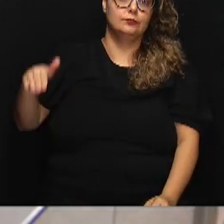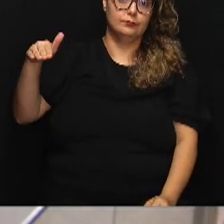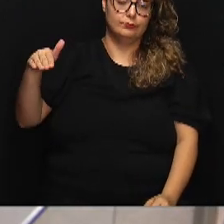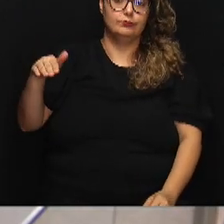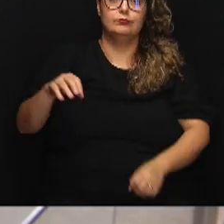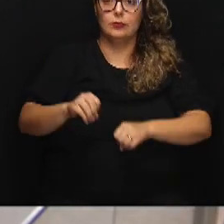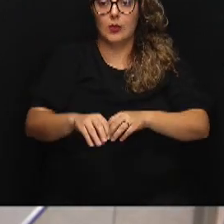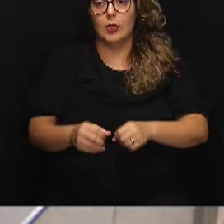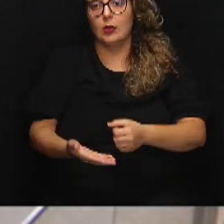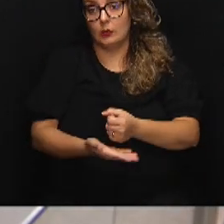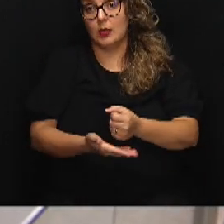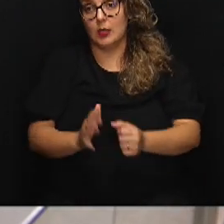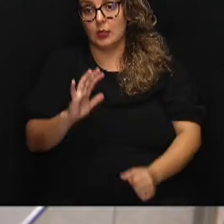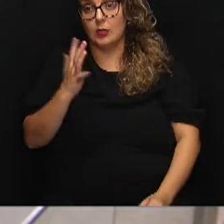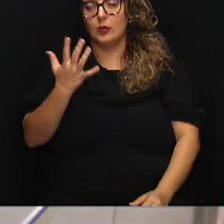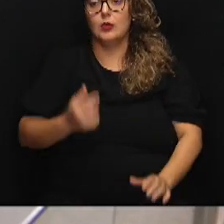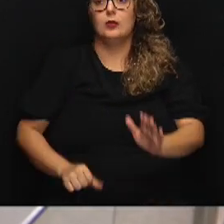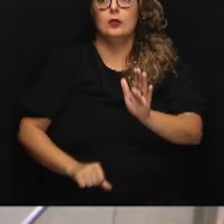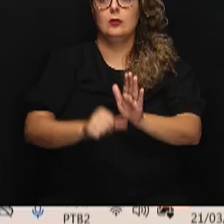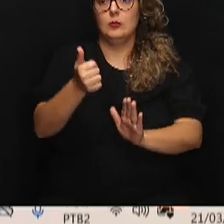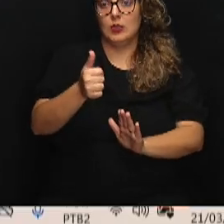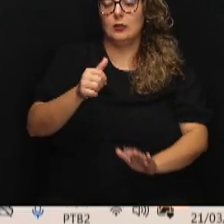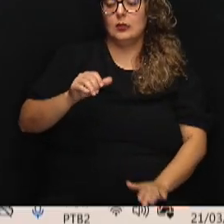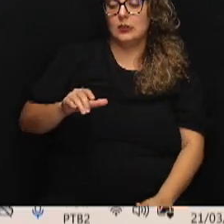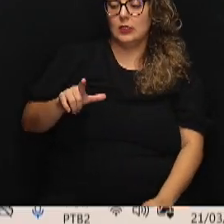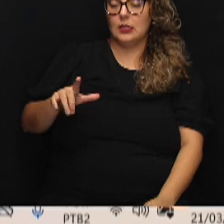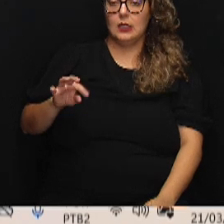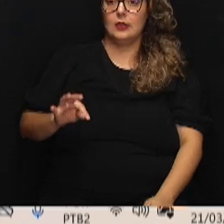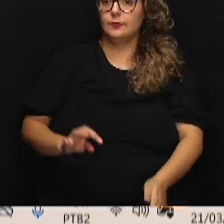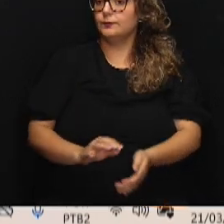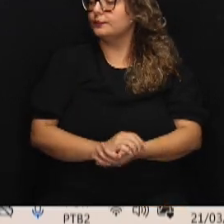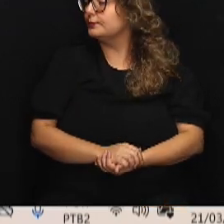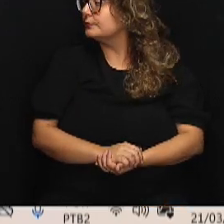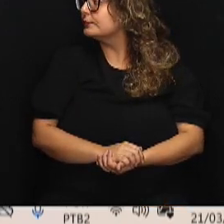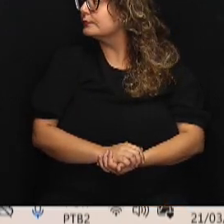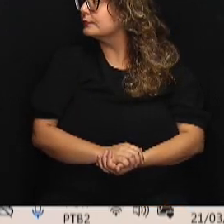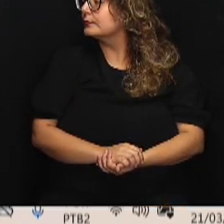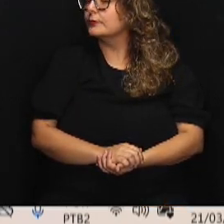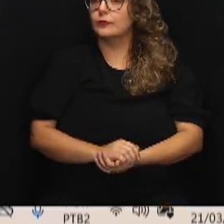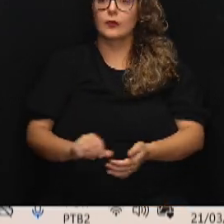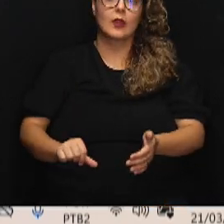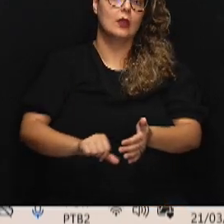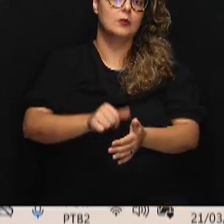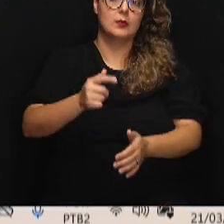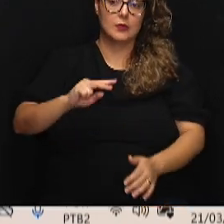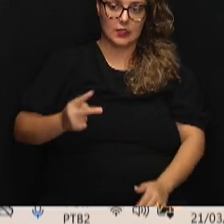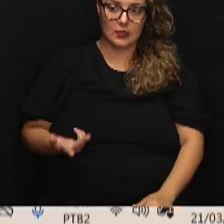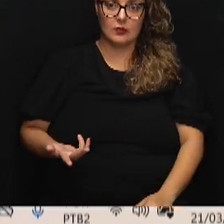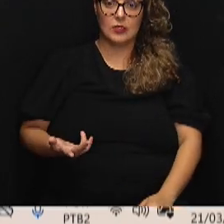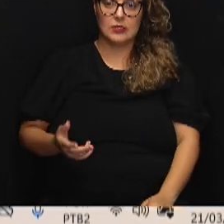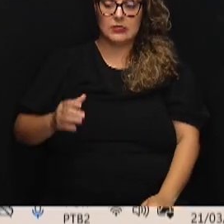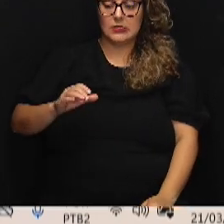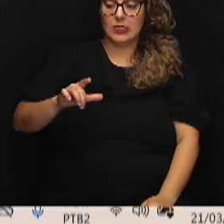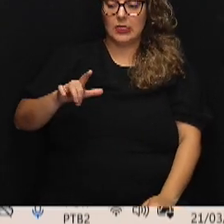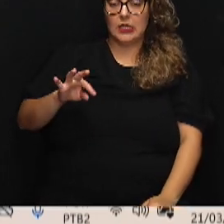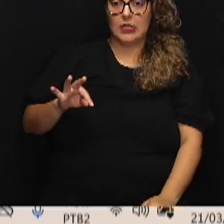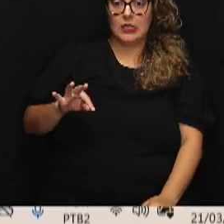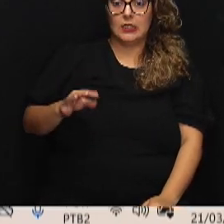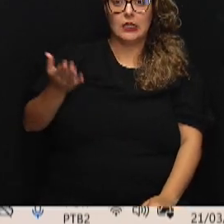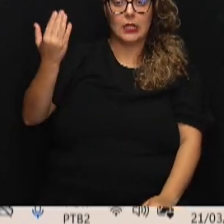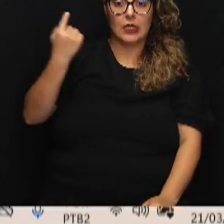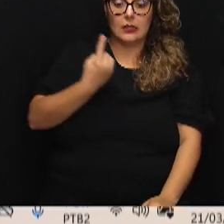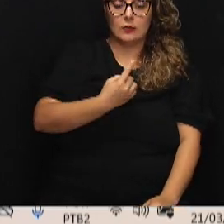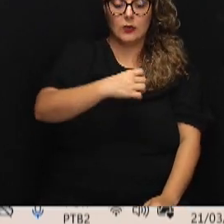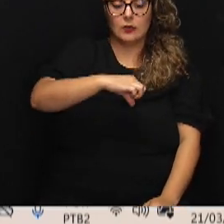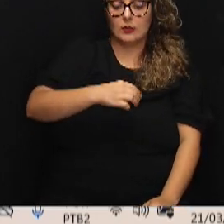de quando surgiu a primeira CLT. Desde a nossa primeira versão de CLT, lá em 43, a gente